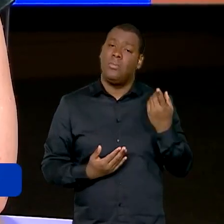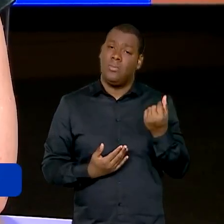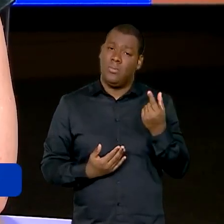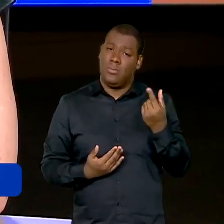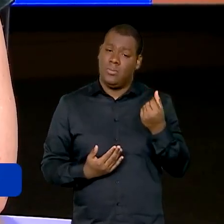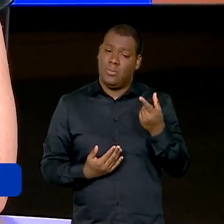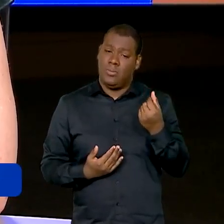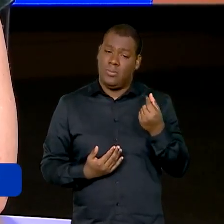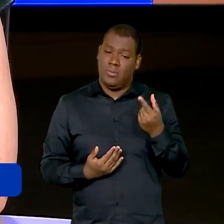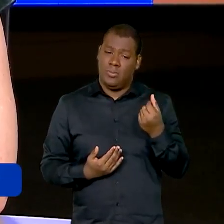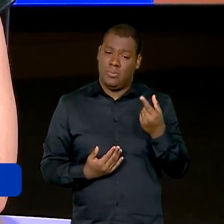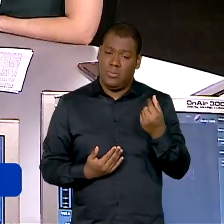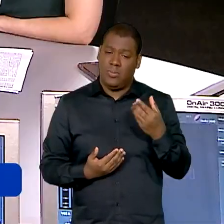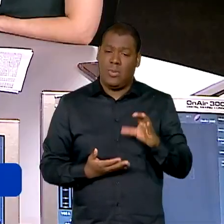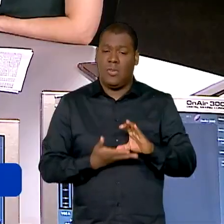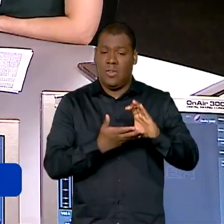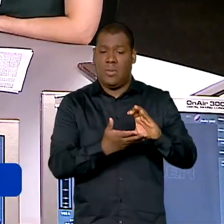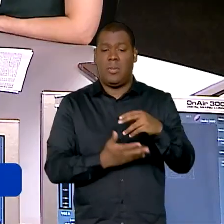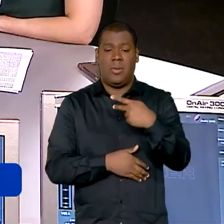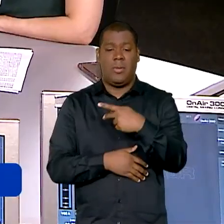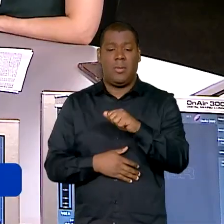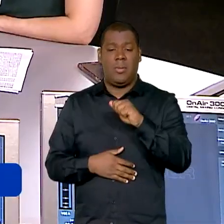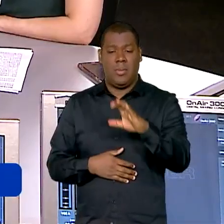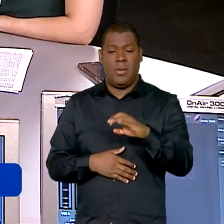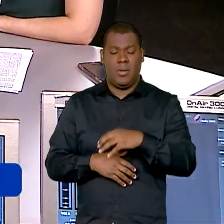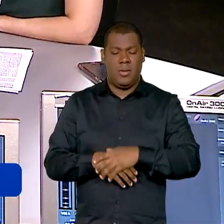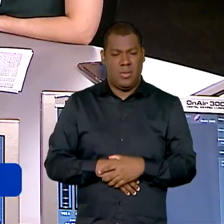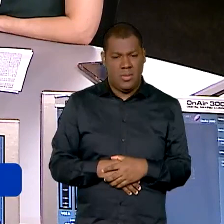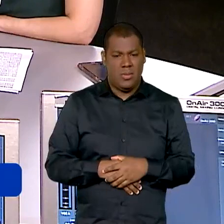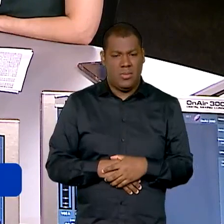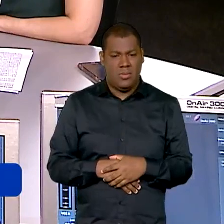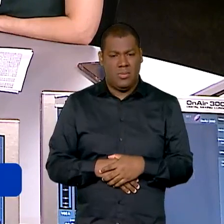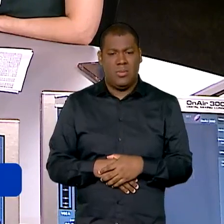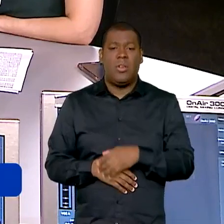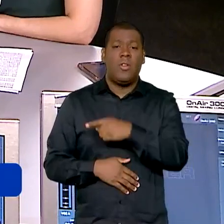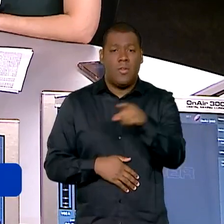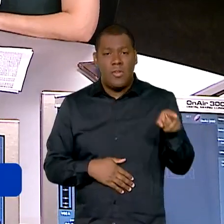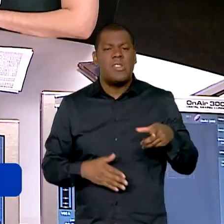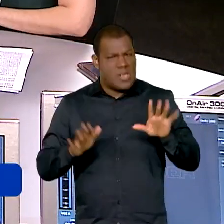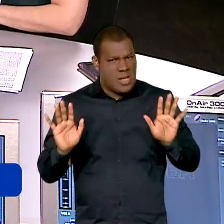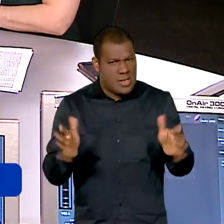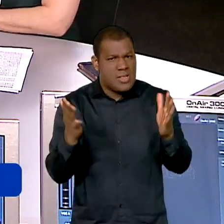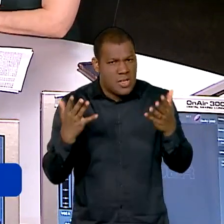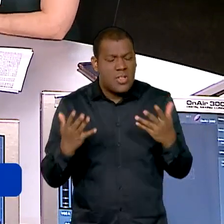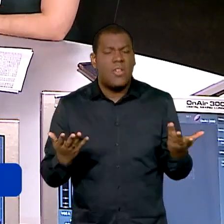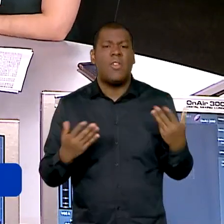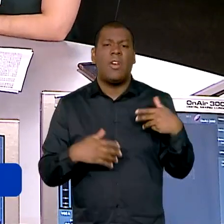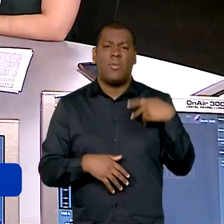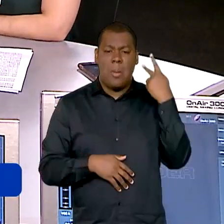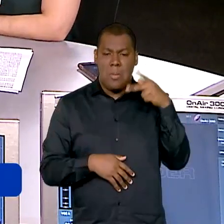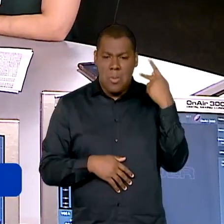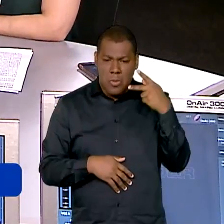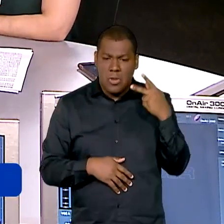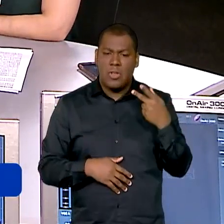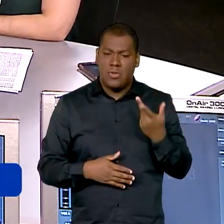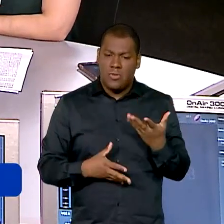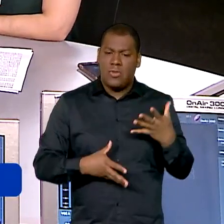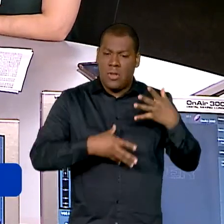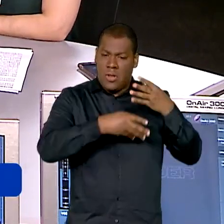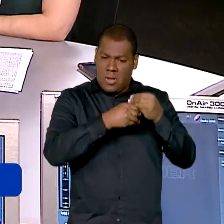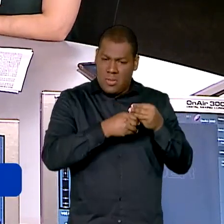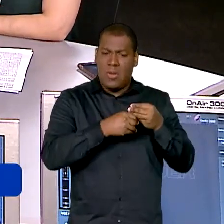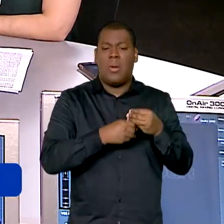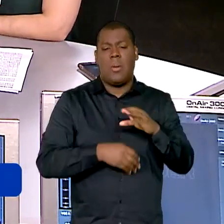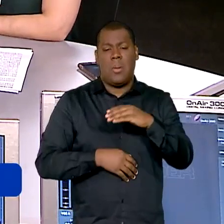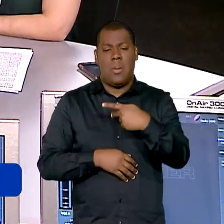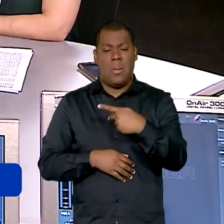PAC Seleções, e a adesão foi boa, houve até um incentivo, né, ministro? Sim, eu quero agradecer desde já os deputados, senadores que